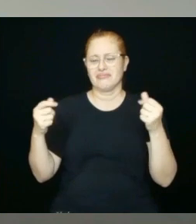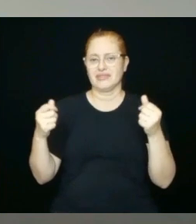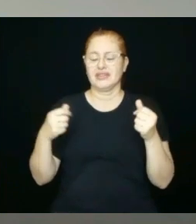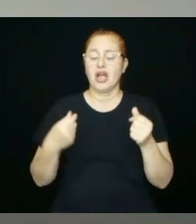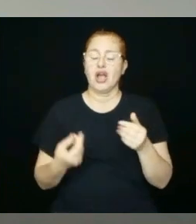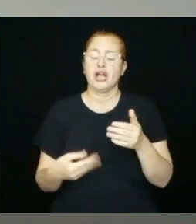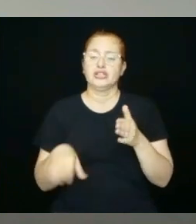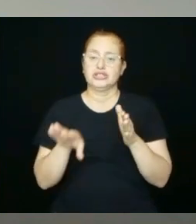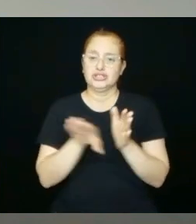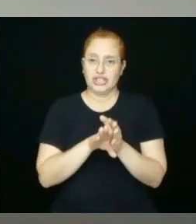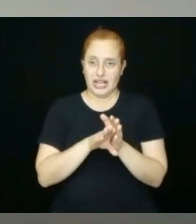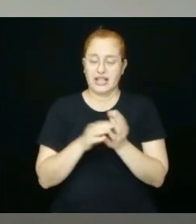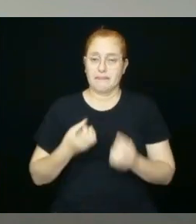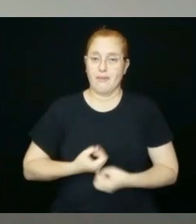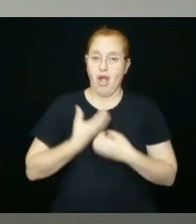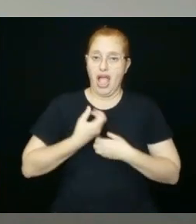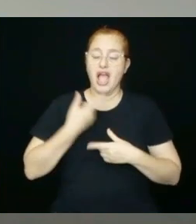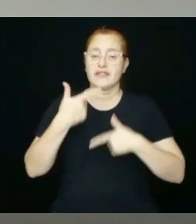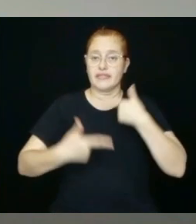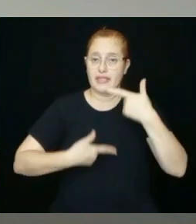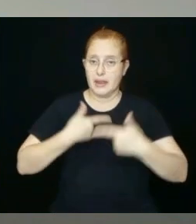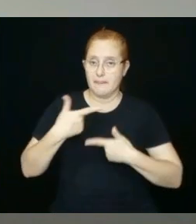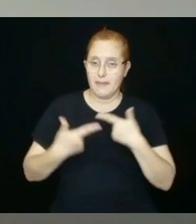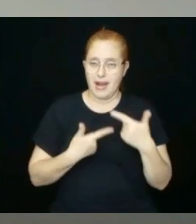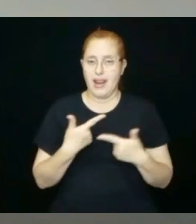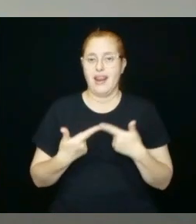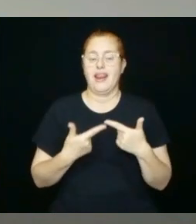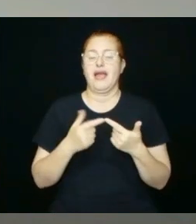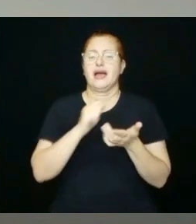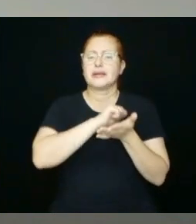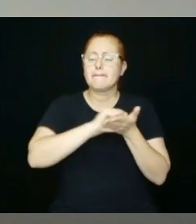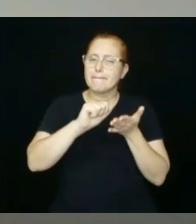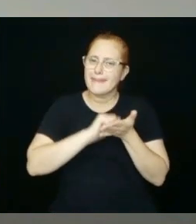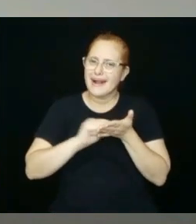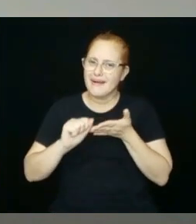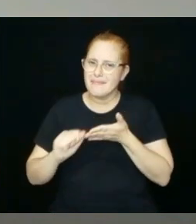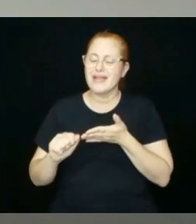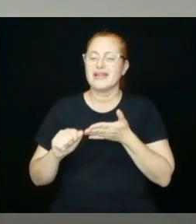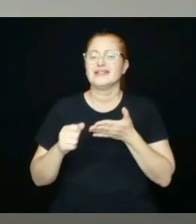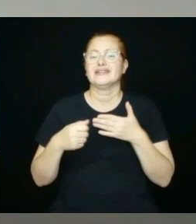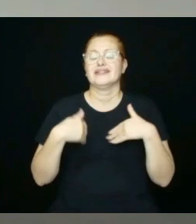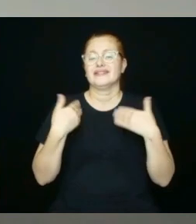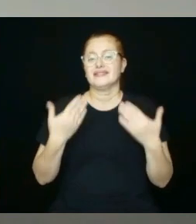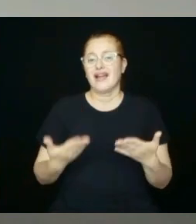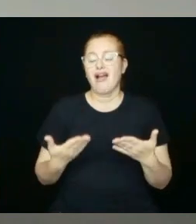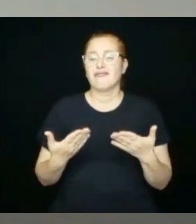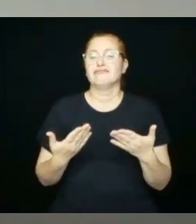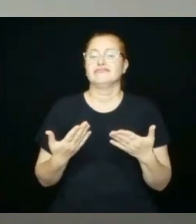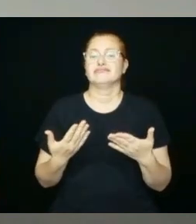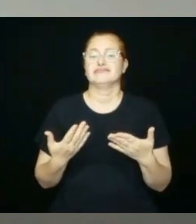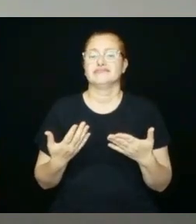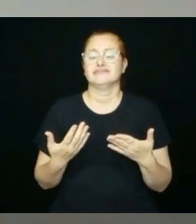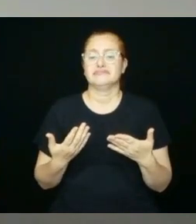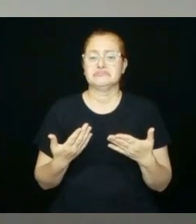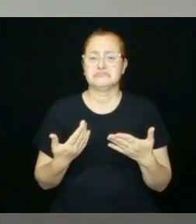quando eu cheguei nessa poética de trabalhar com acúmulos de apagamentos e coisas, foi exatamente na questão